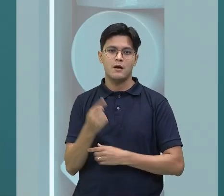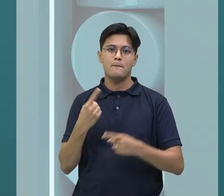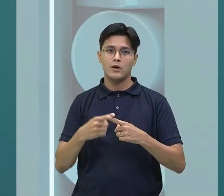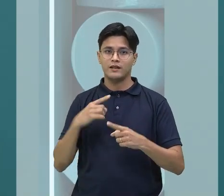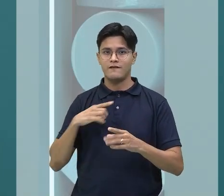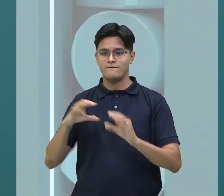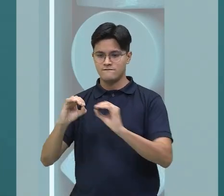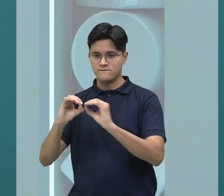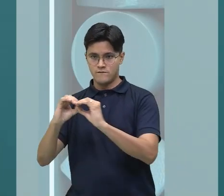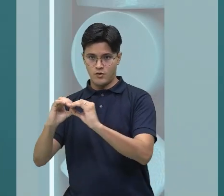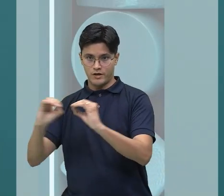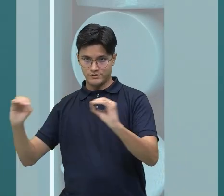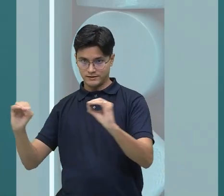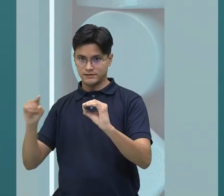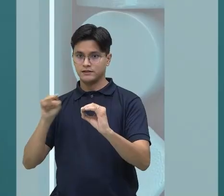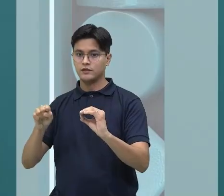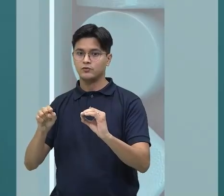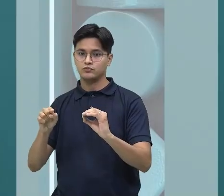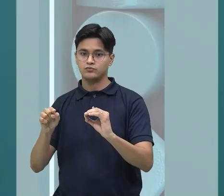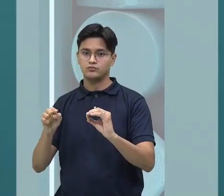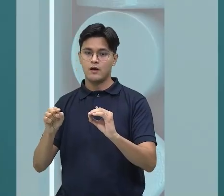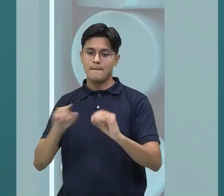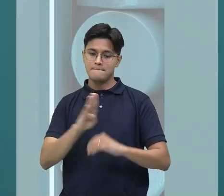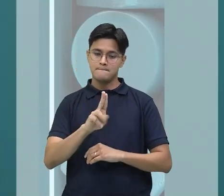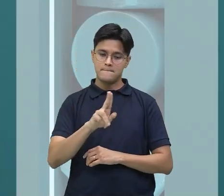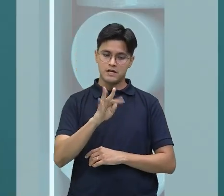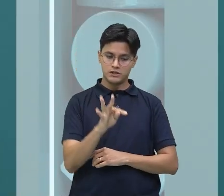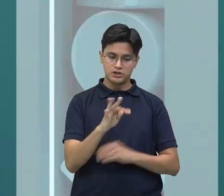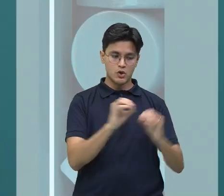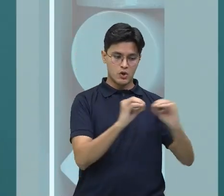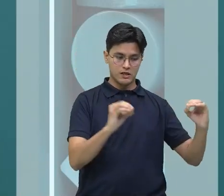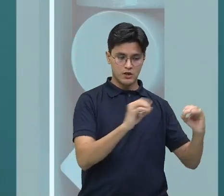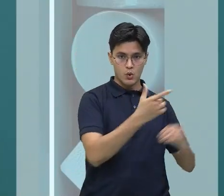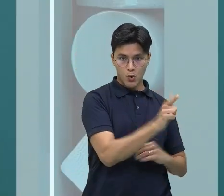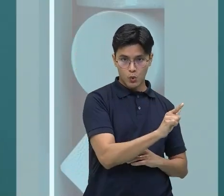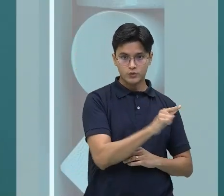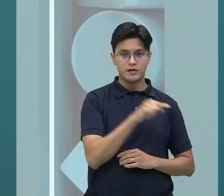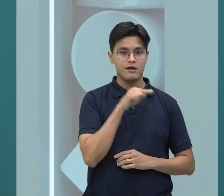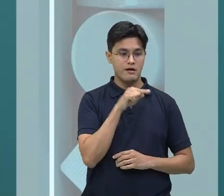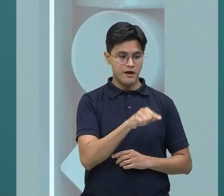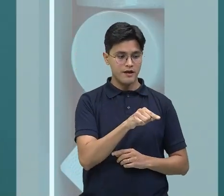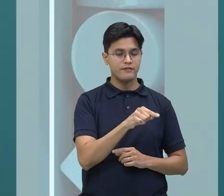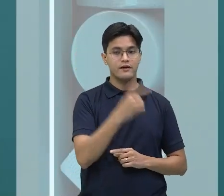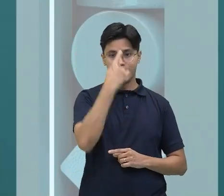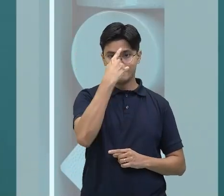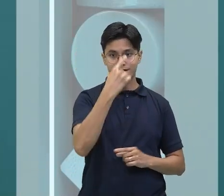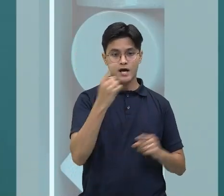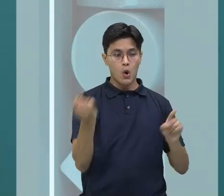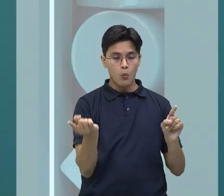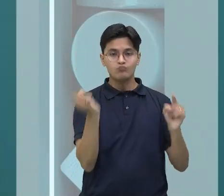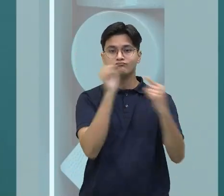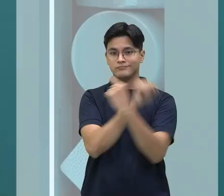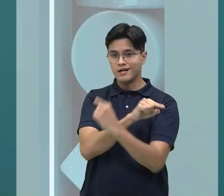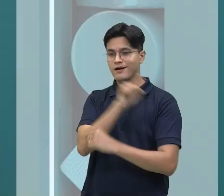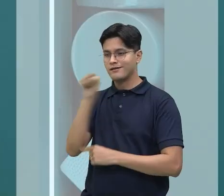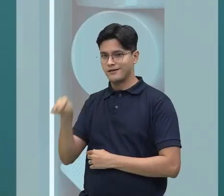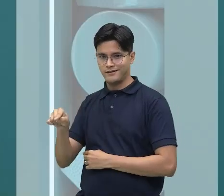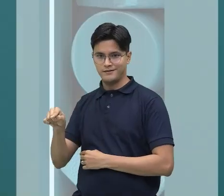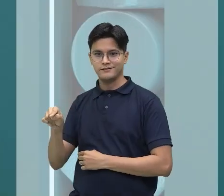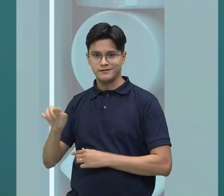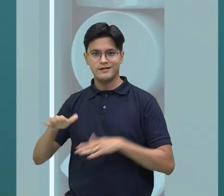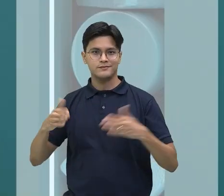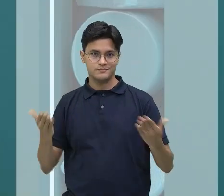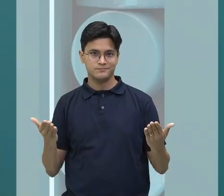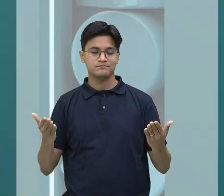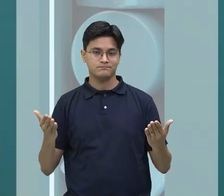então normalmente isso é separado por vírgula, tá? Então quase sempre, ou na mais das vezes, o but vai vir antecedido de uma